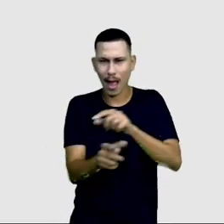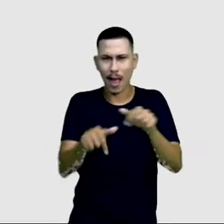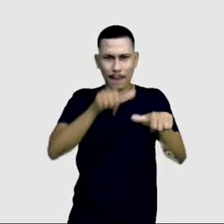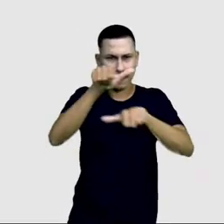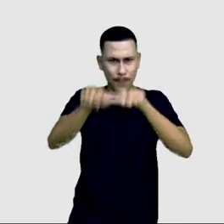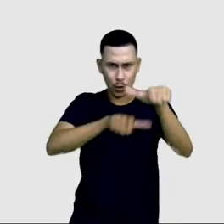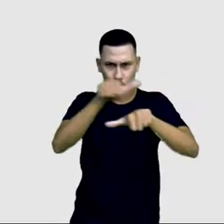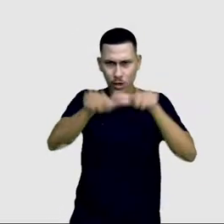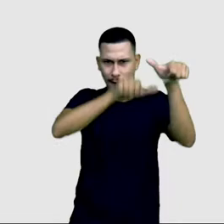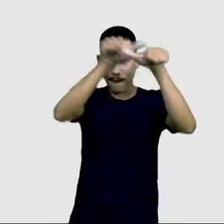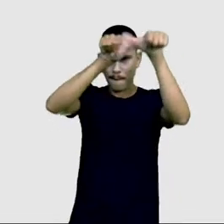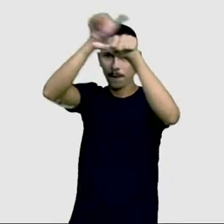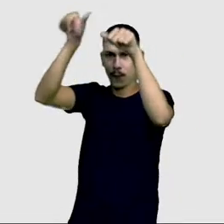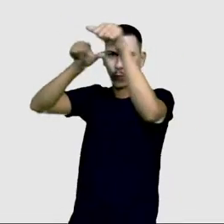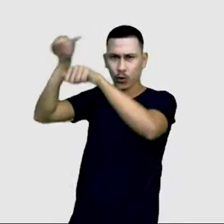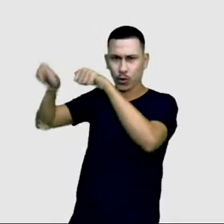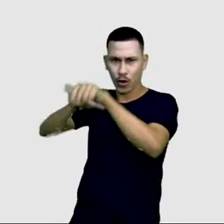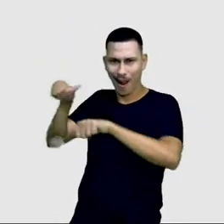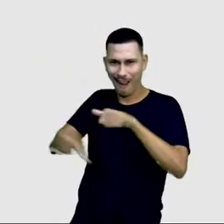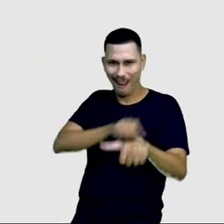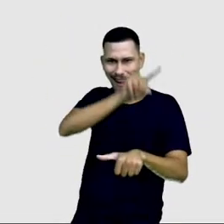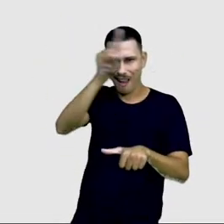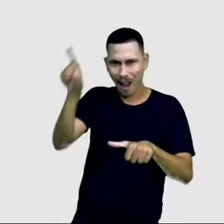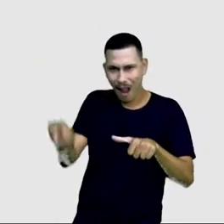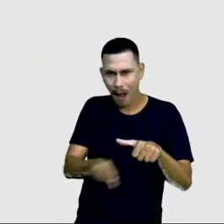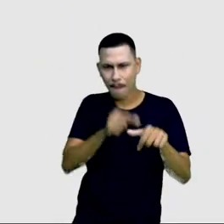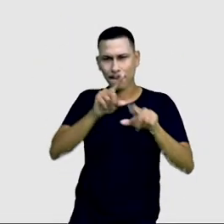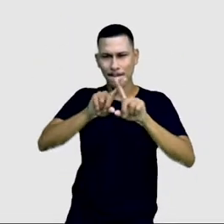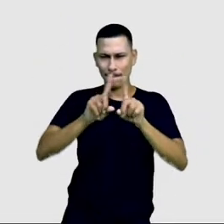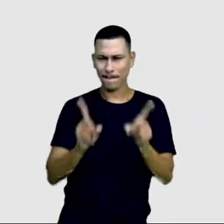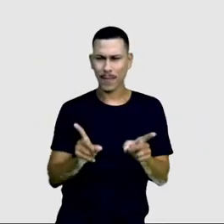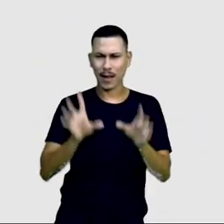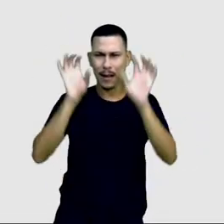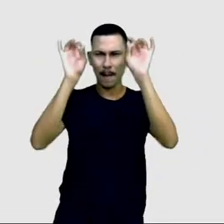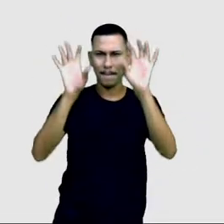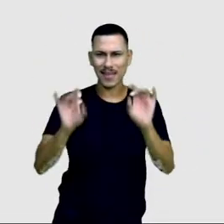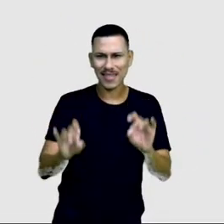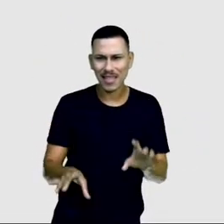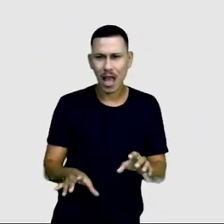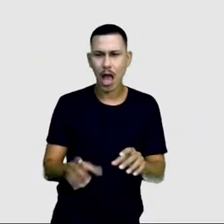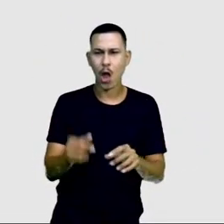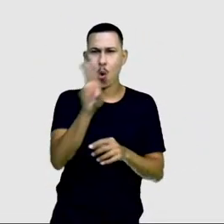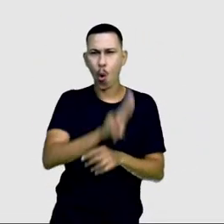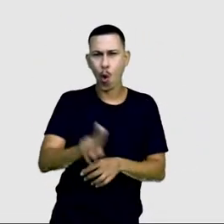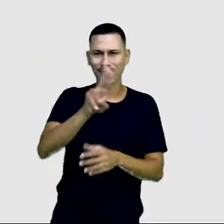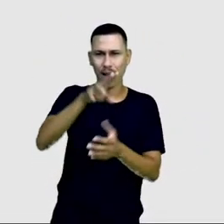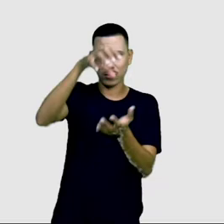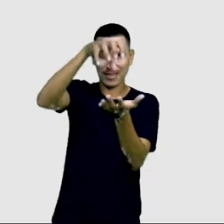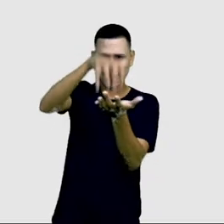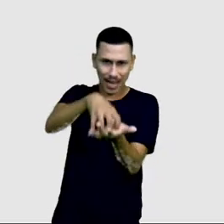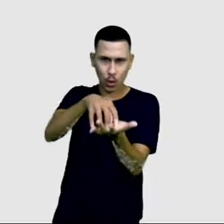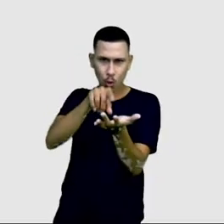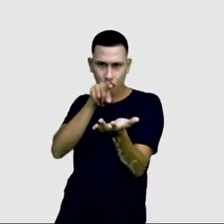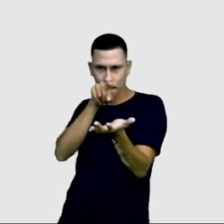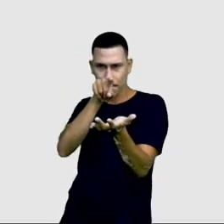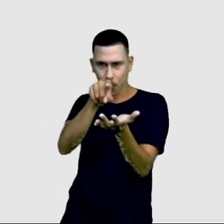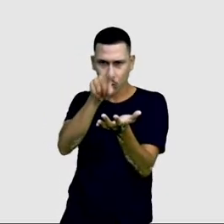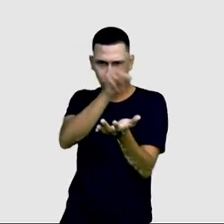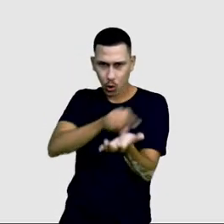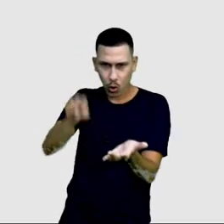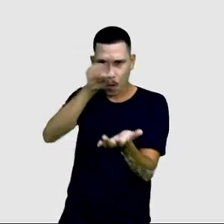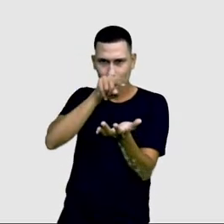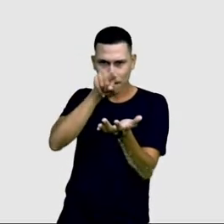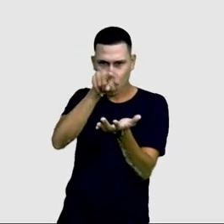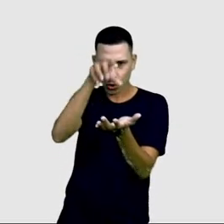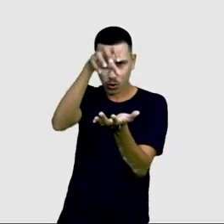toda a circunferência, porém, ela tem uma propriedade especial, ela passa pelo centro da circunferência. Por isso ela ganha um